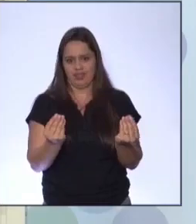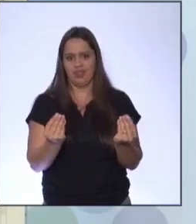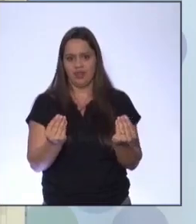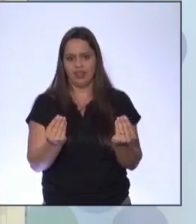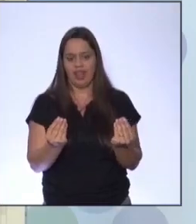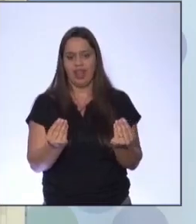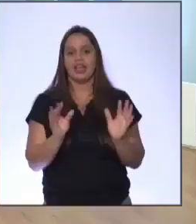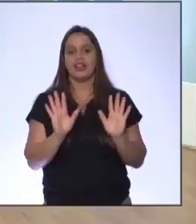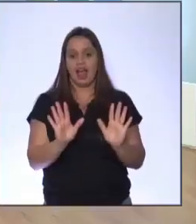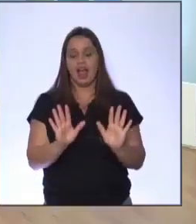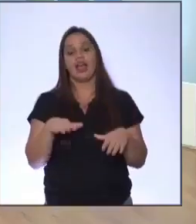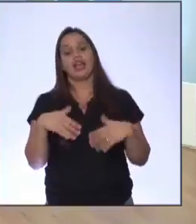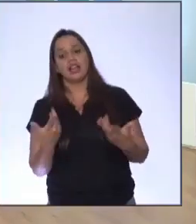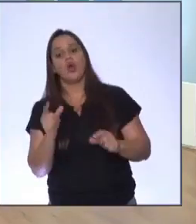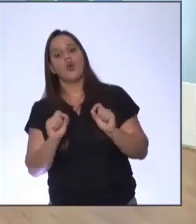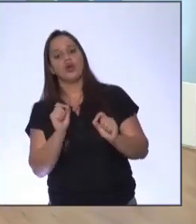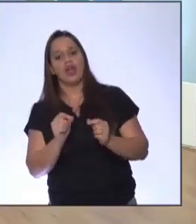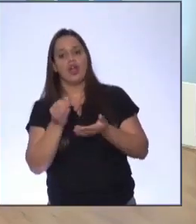visual. Então,